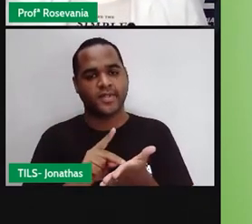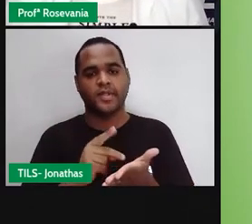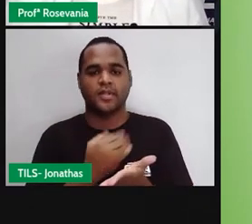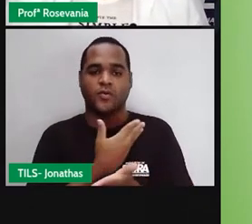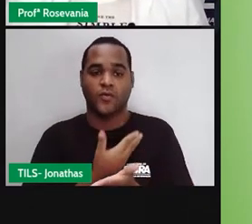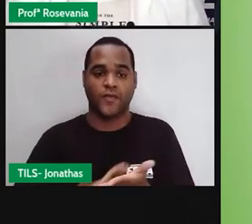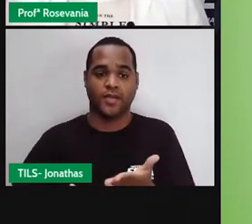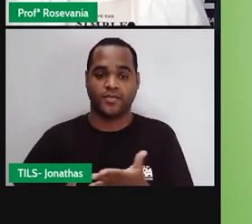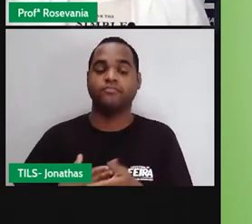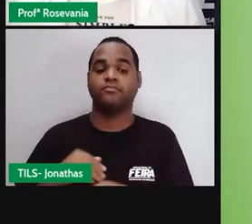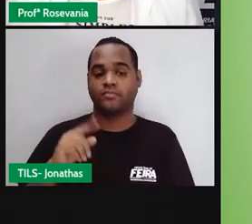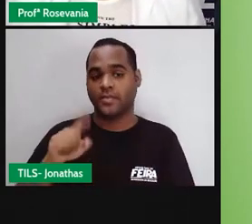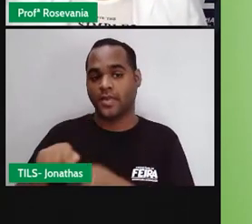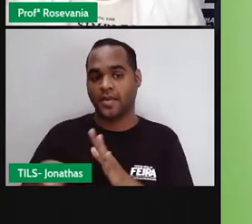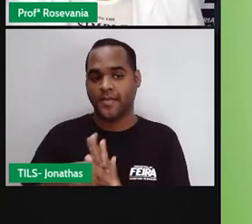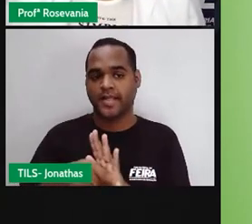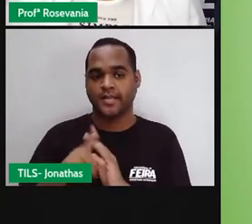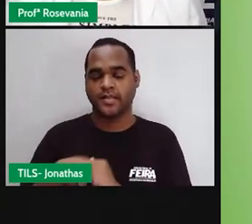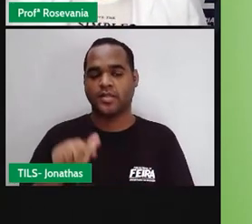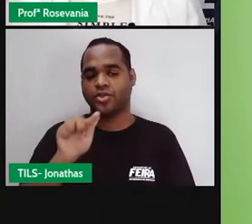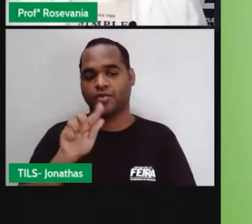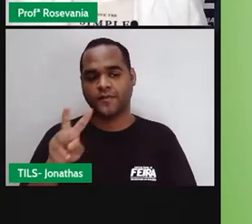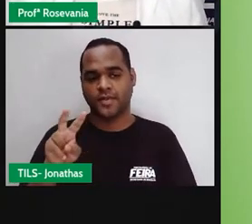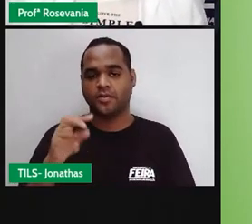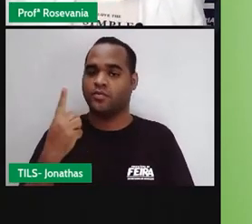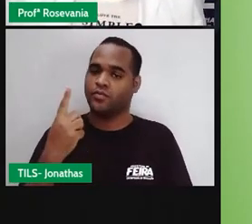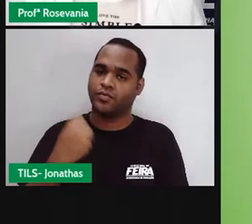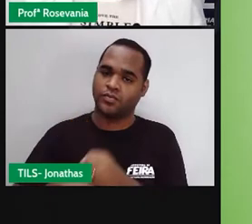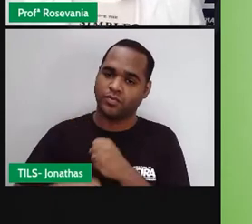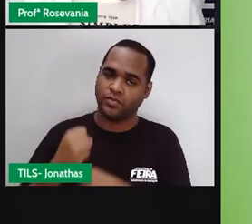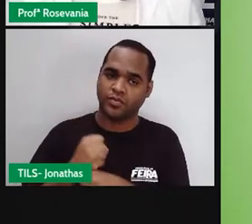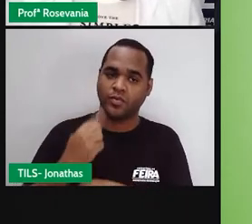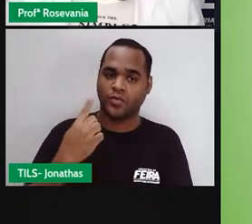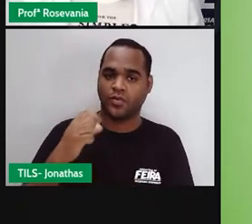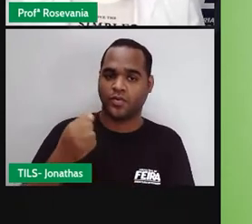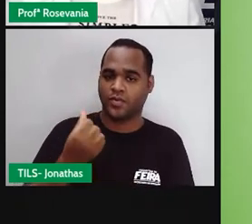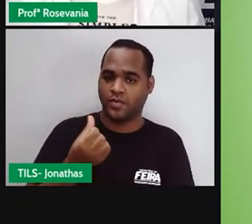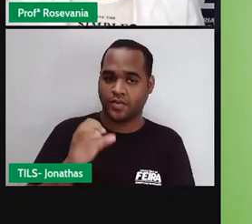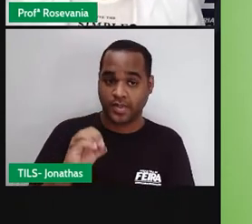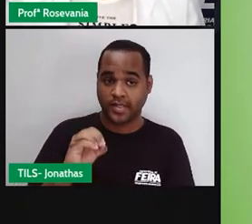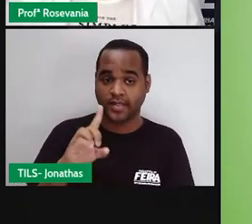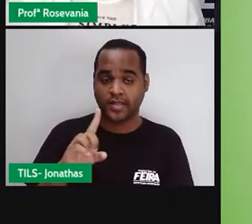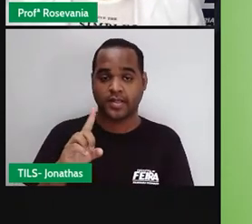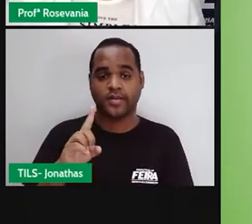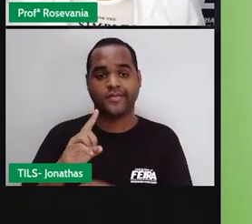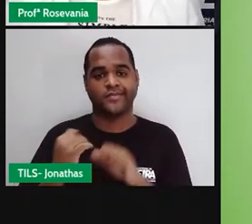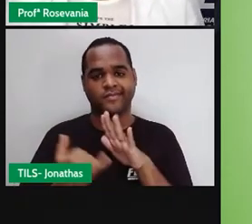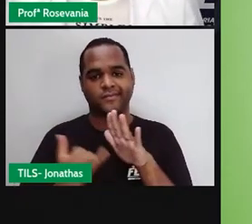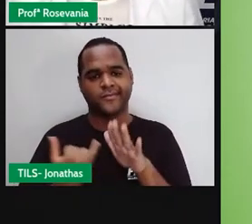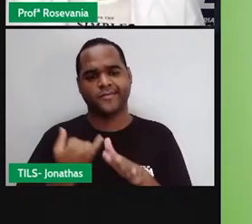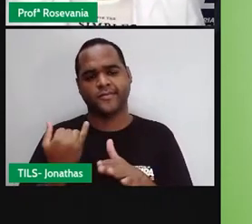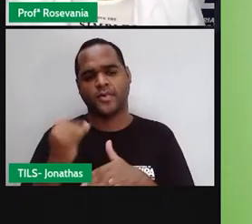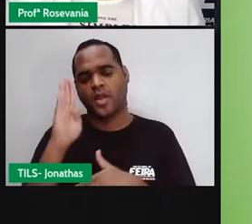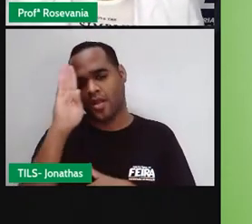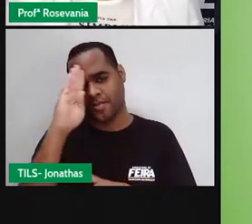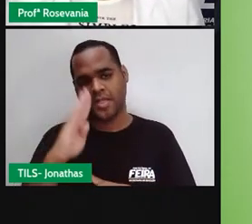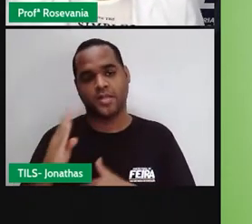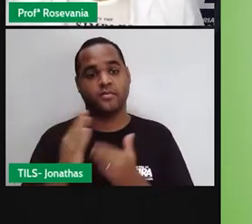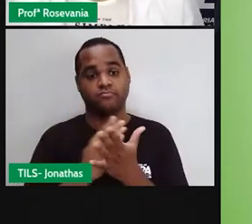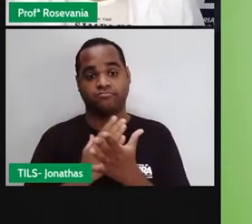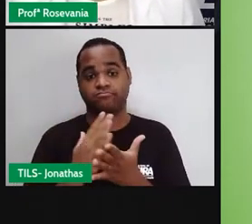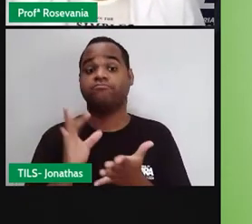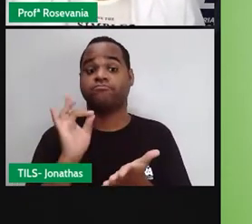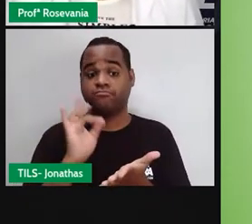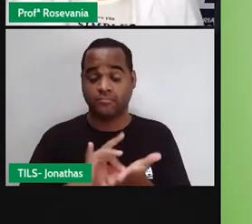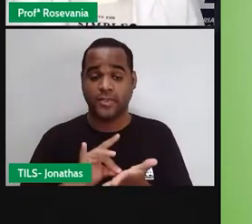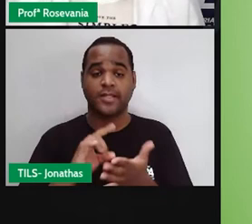né, de Vargas, que foi a partir de 1960, que a industrialização no Brasil, né, realmente se efetivou, tanto como